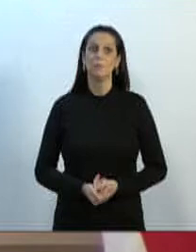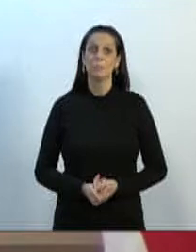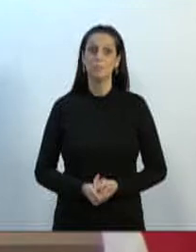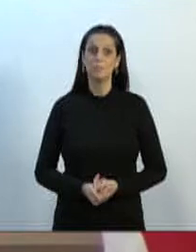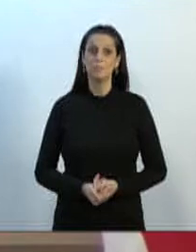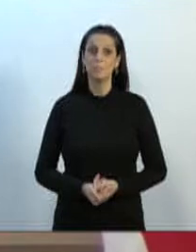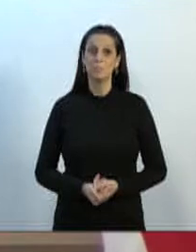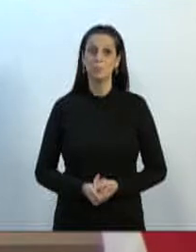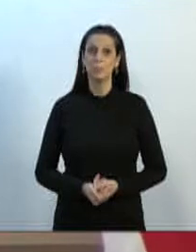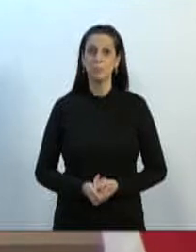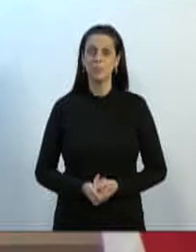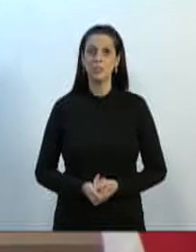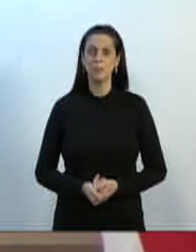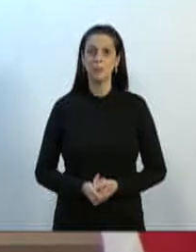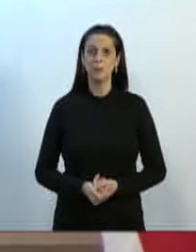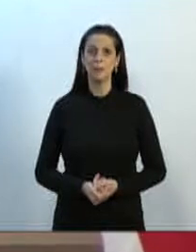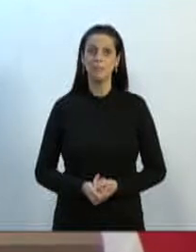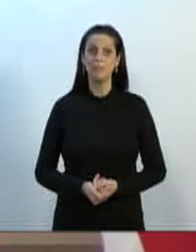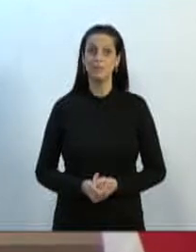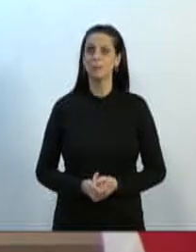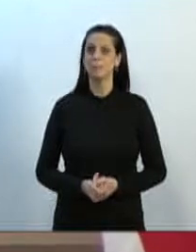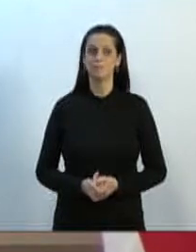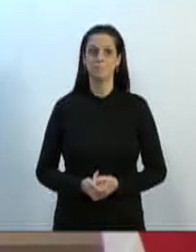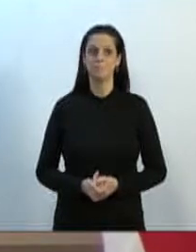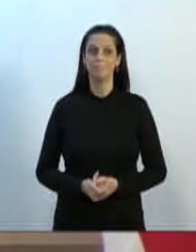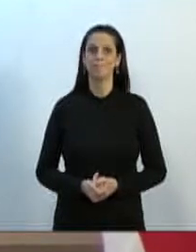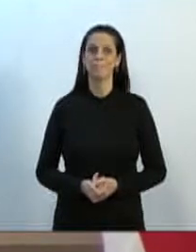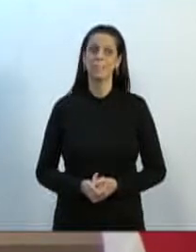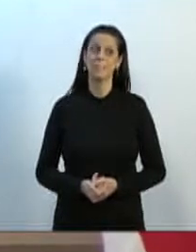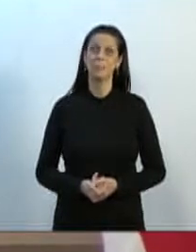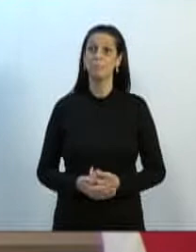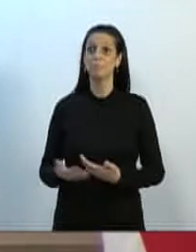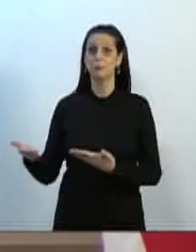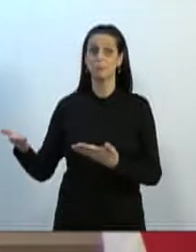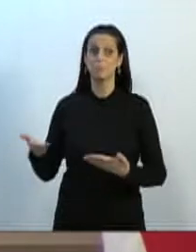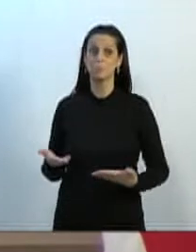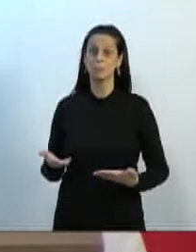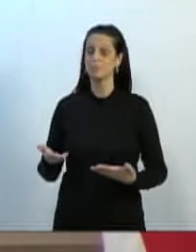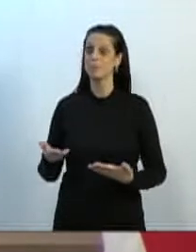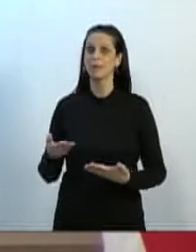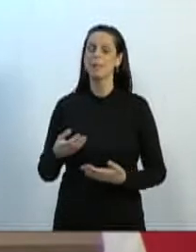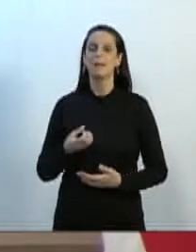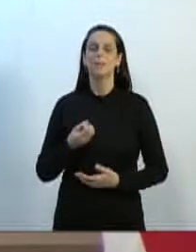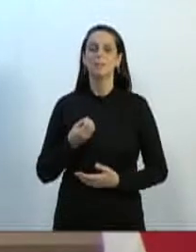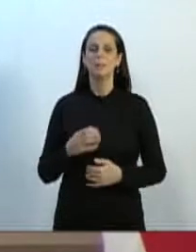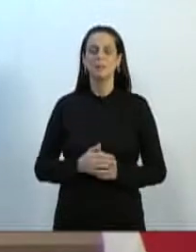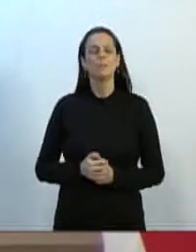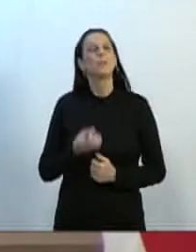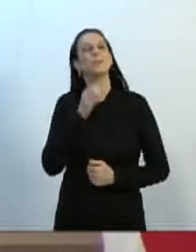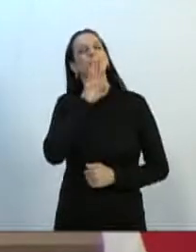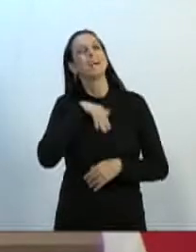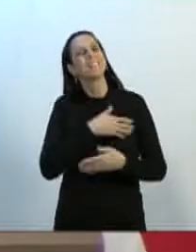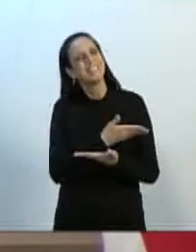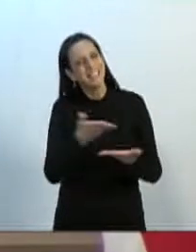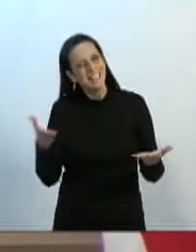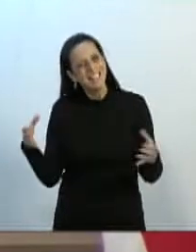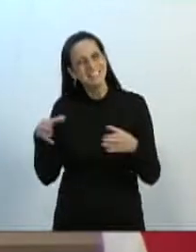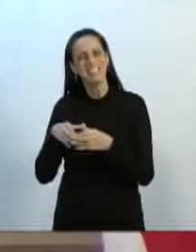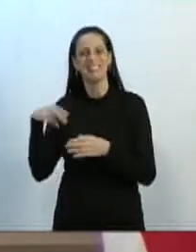Boa tarde, presidente, senhores vereadores. Hoje eu trago aqui um